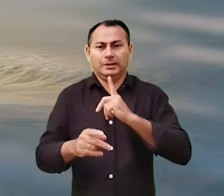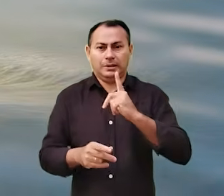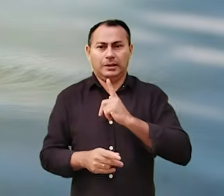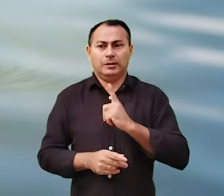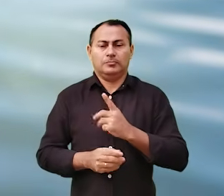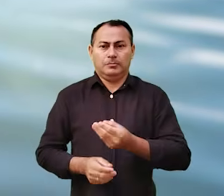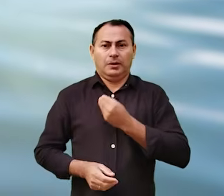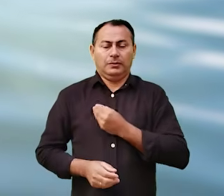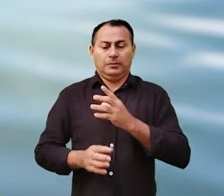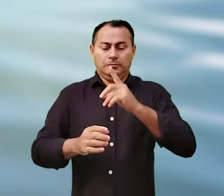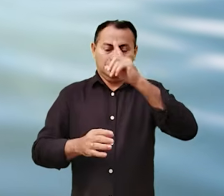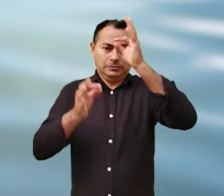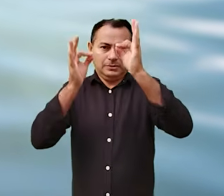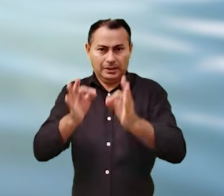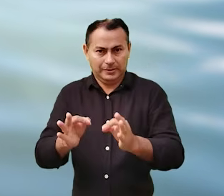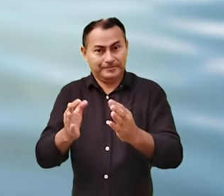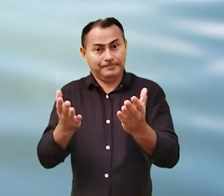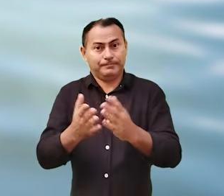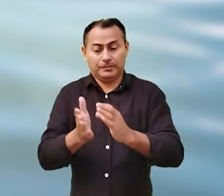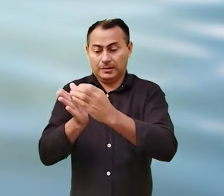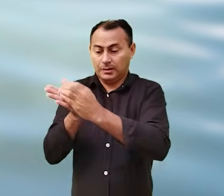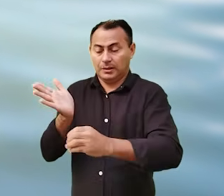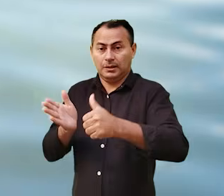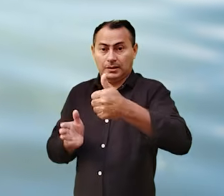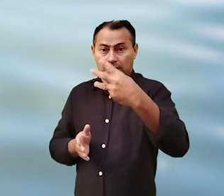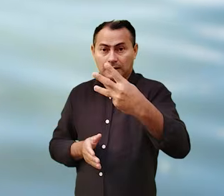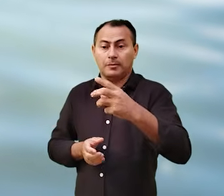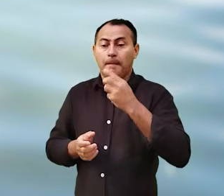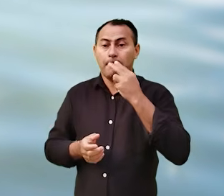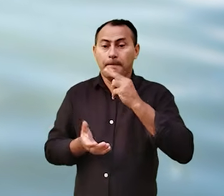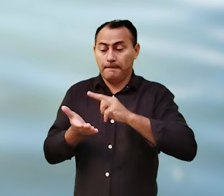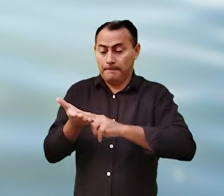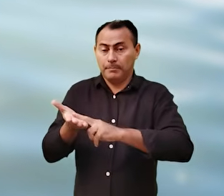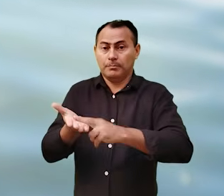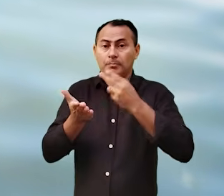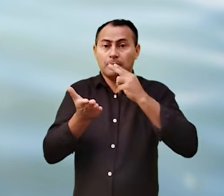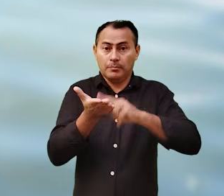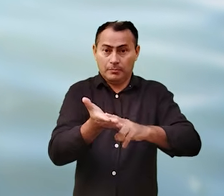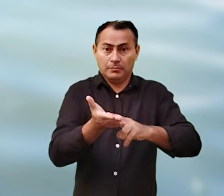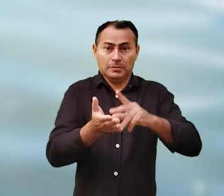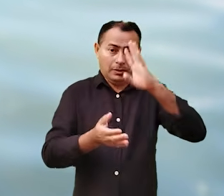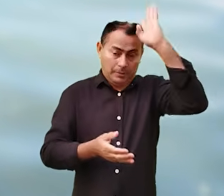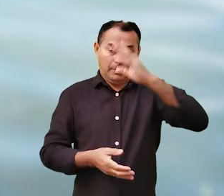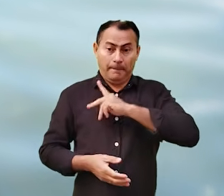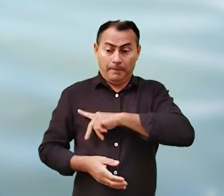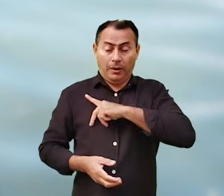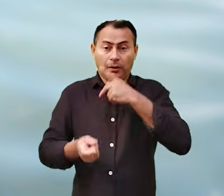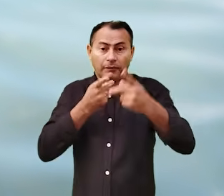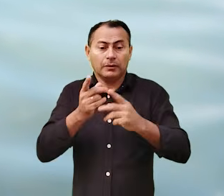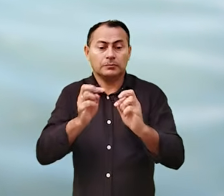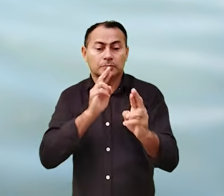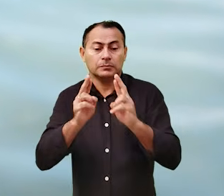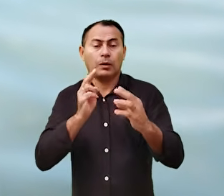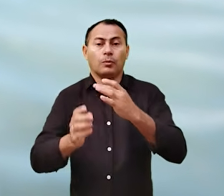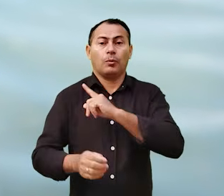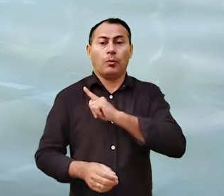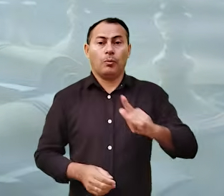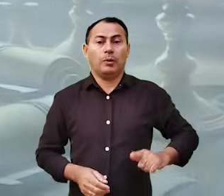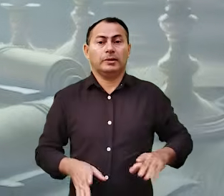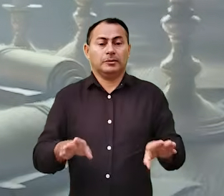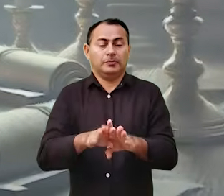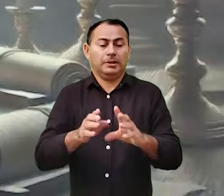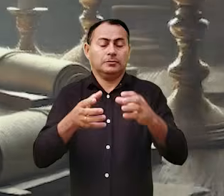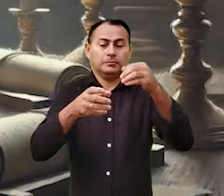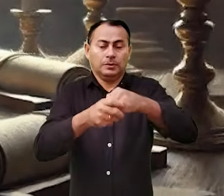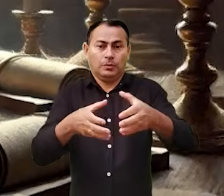e que tenham uma vida ordenada. No capítulo 13, Paulo estabelece qual deve ser a nossa relação com o governo e